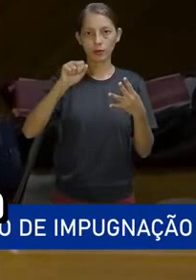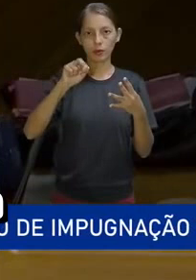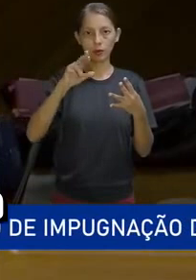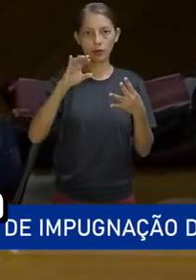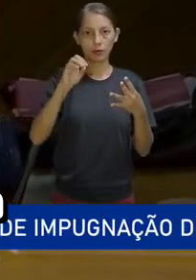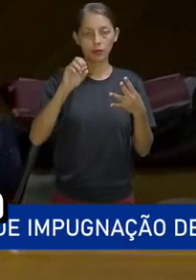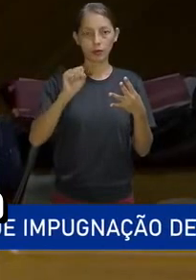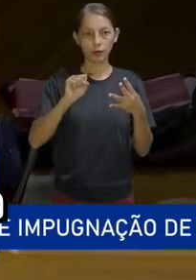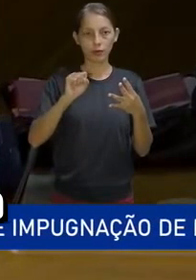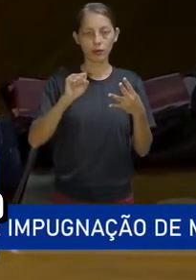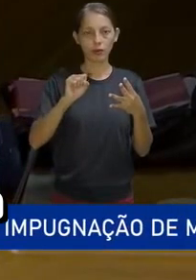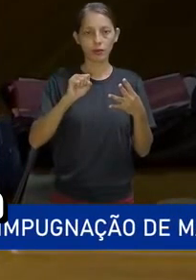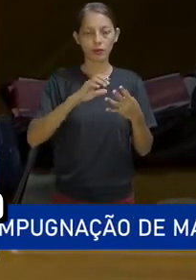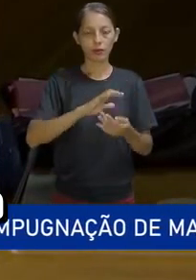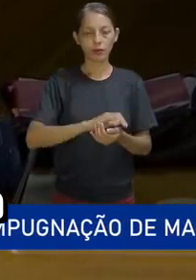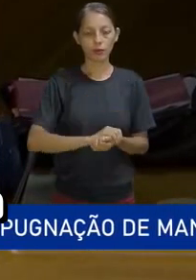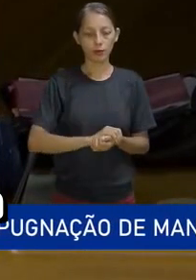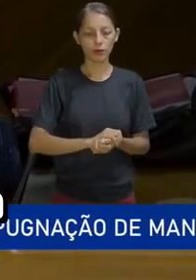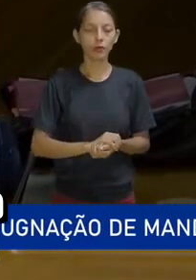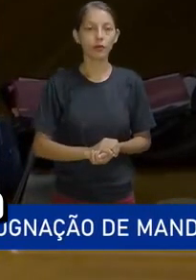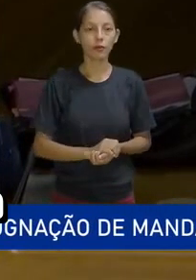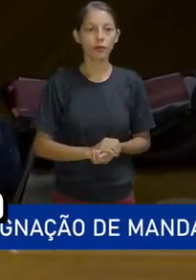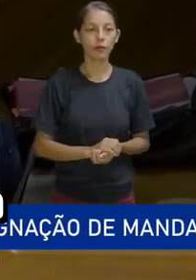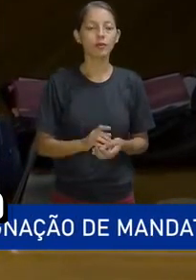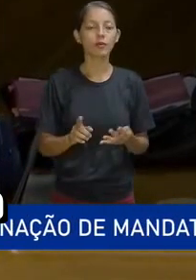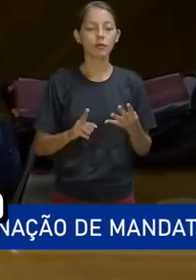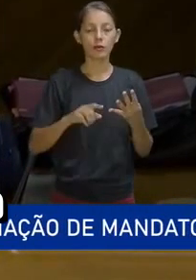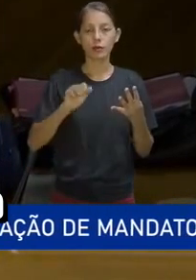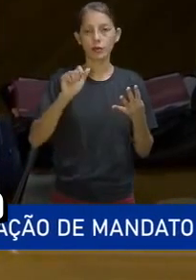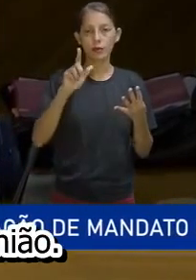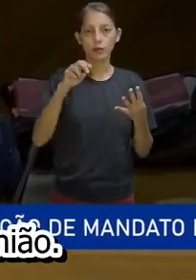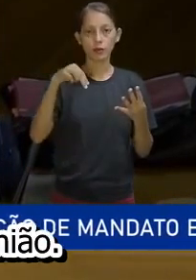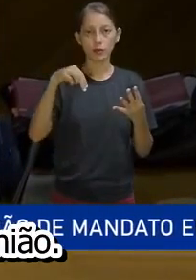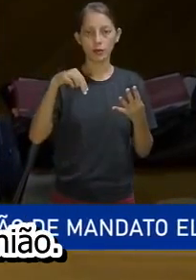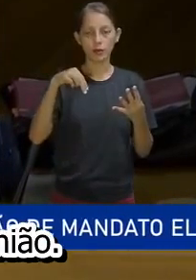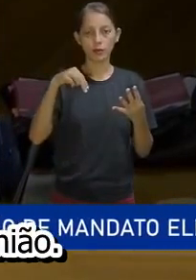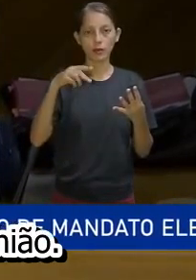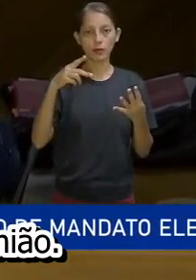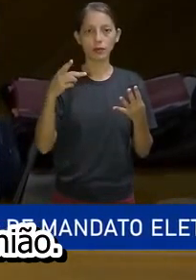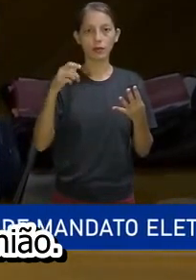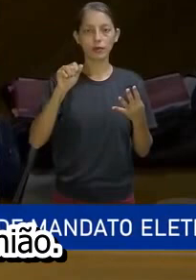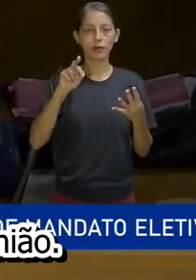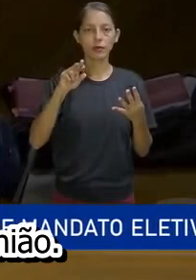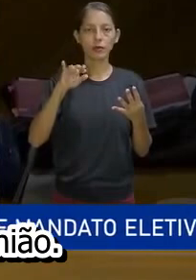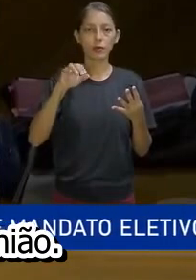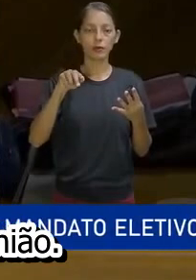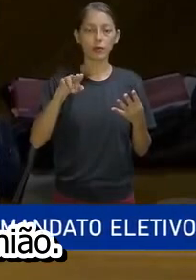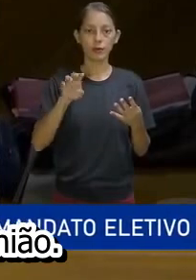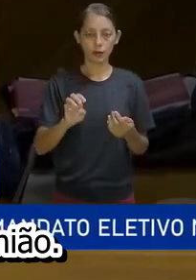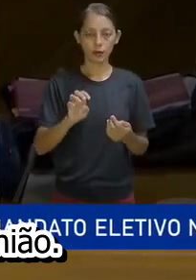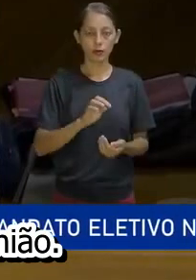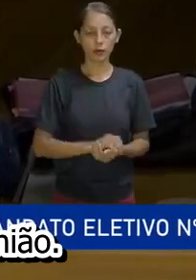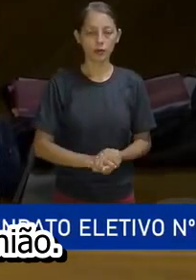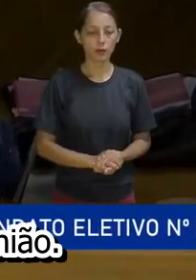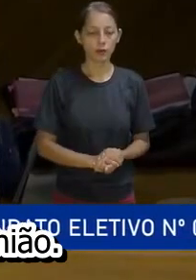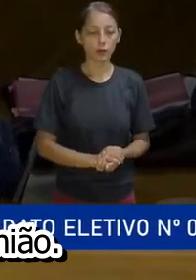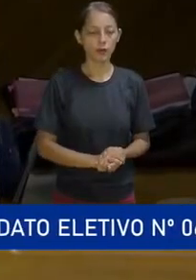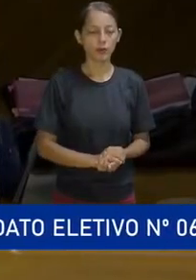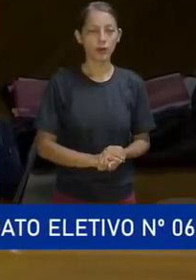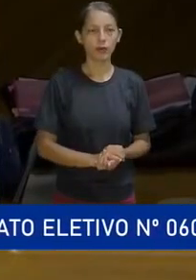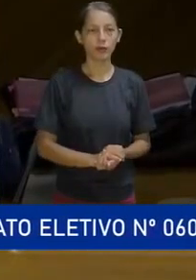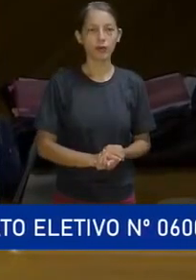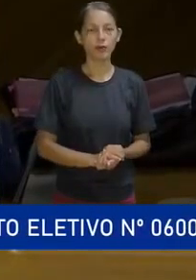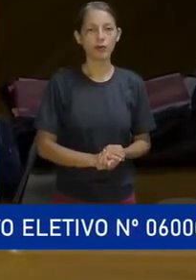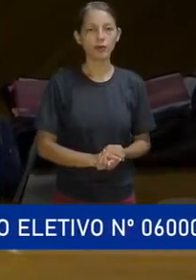Soares Batista de Oliveira e Alain Patrick Pantoja de Oliveira. Terceiro interessado, a Defensoria Pública da